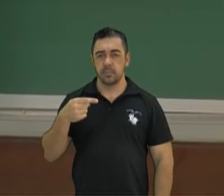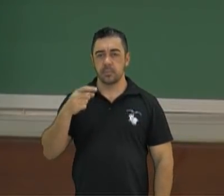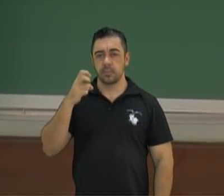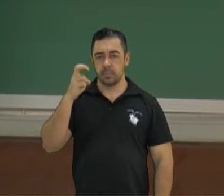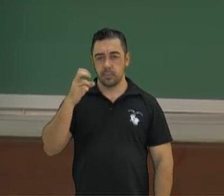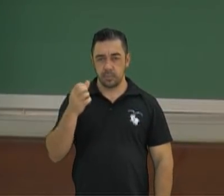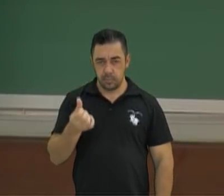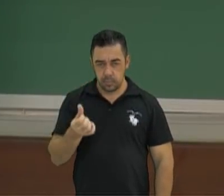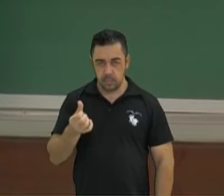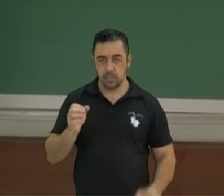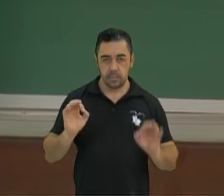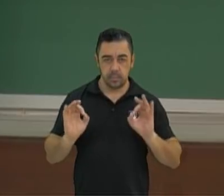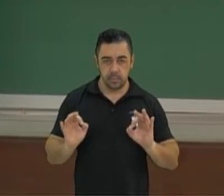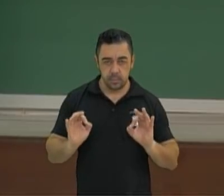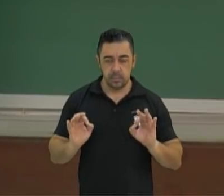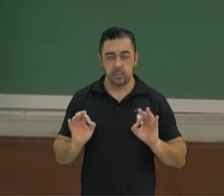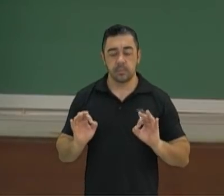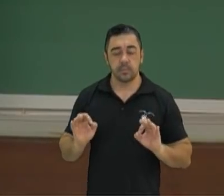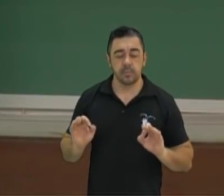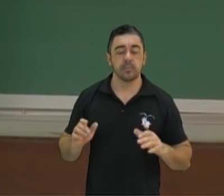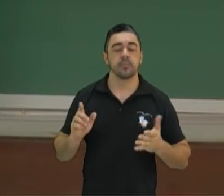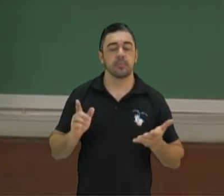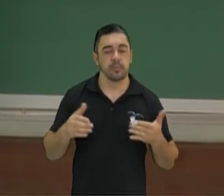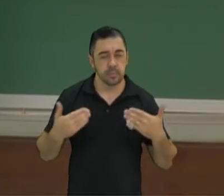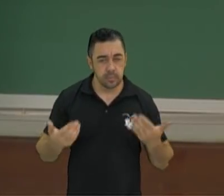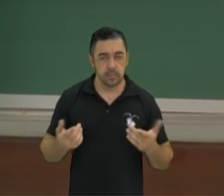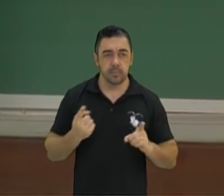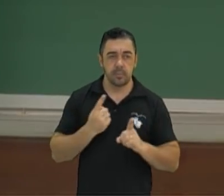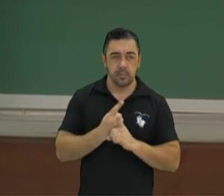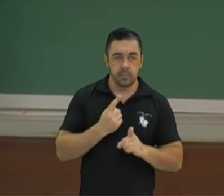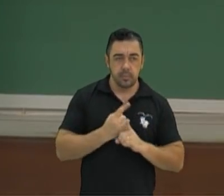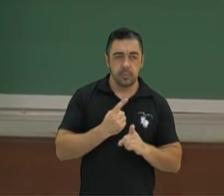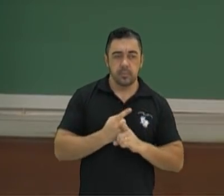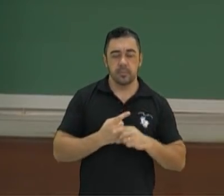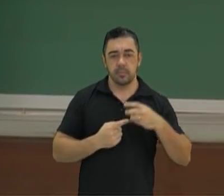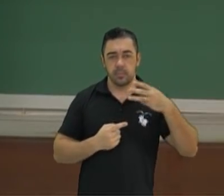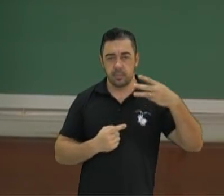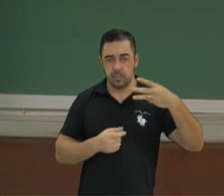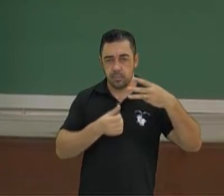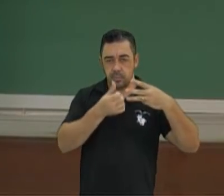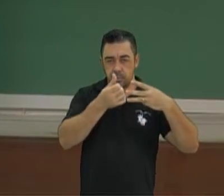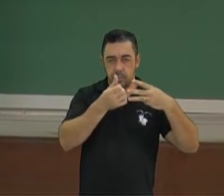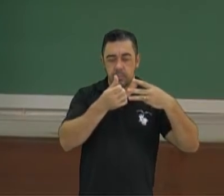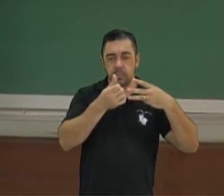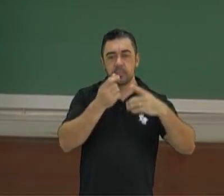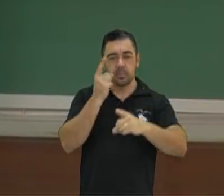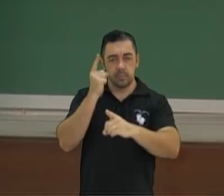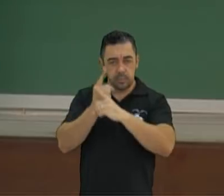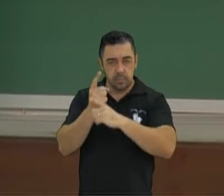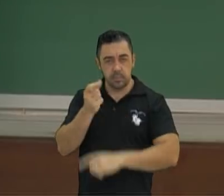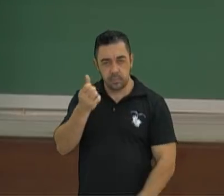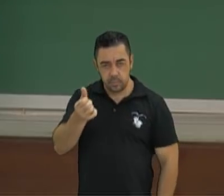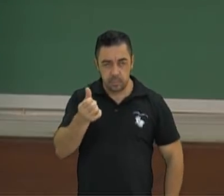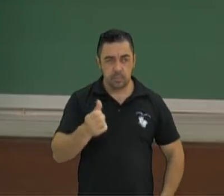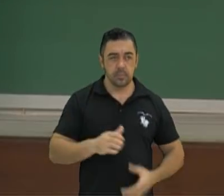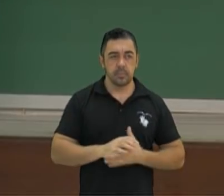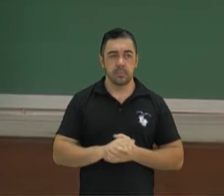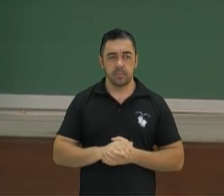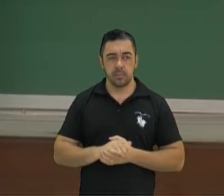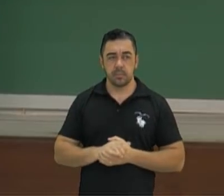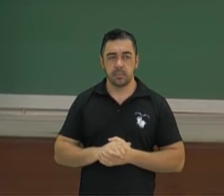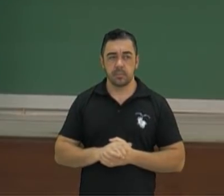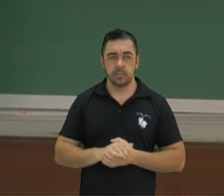mais menos 5 sextos. Aí, nós vamos encontrar o denominador comum entre 3 e 6, que é 6,